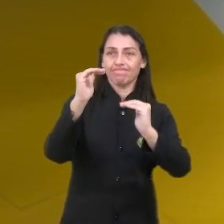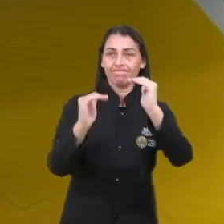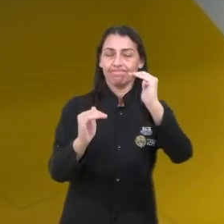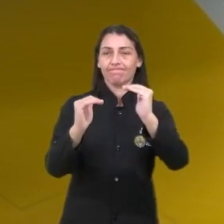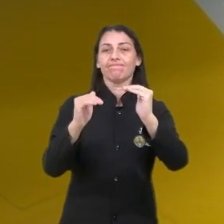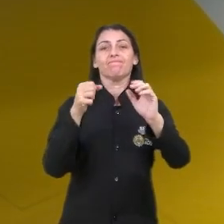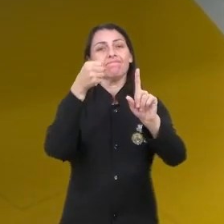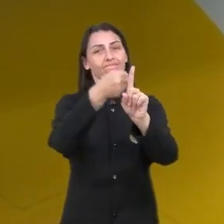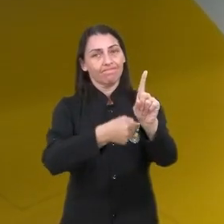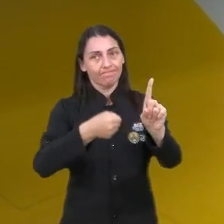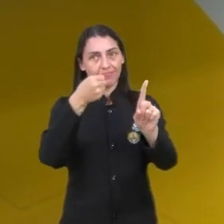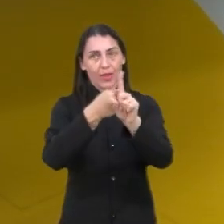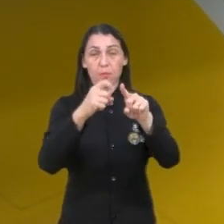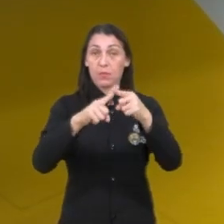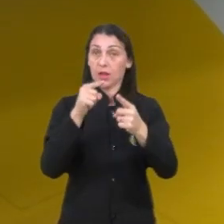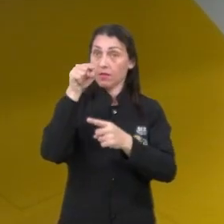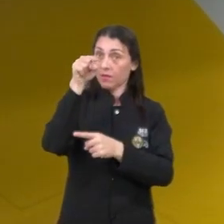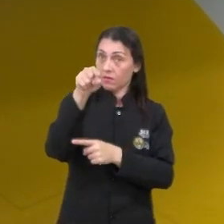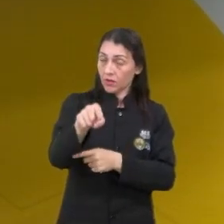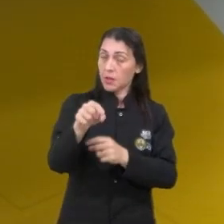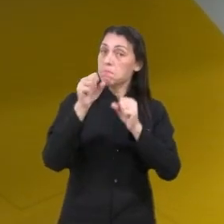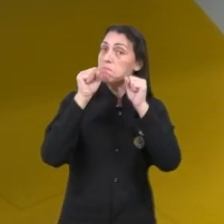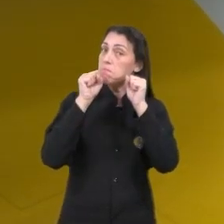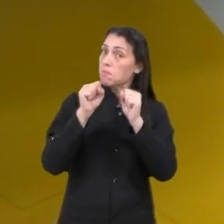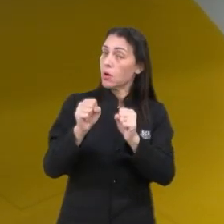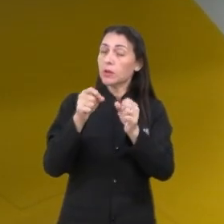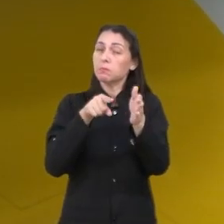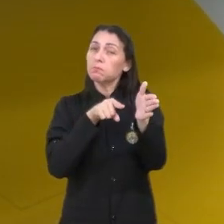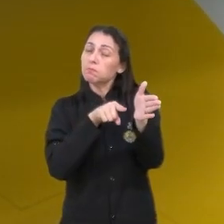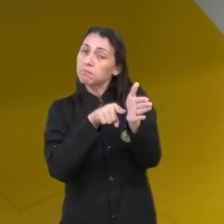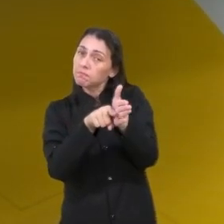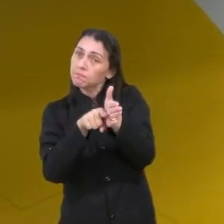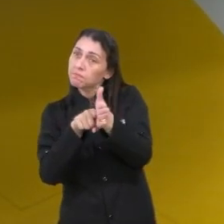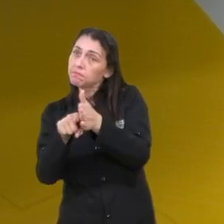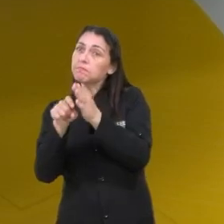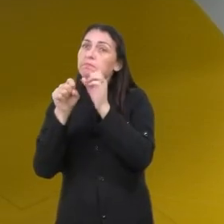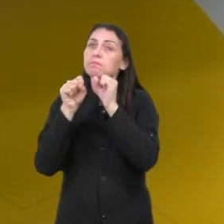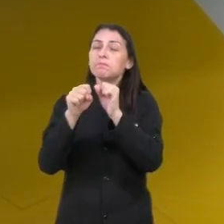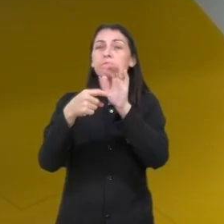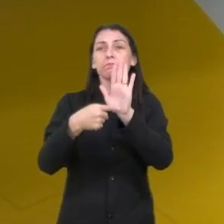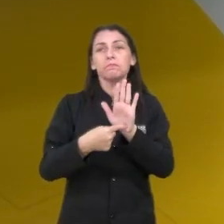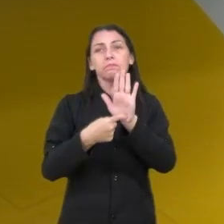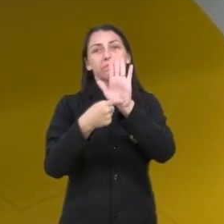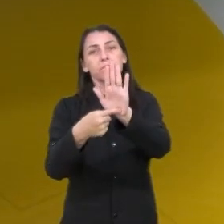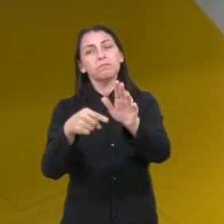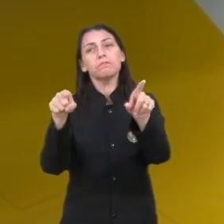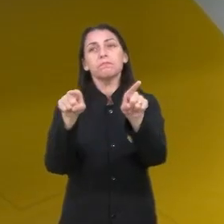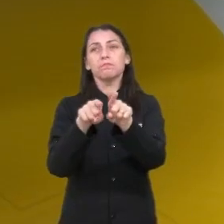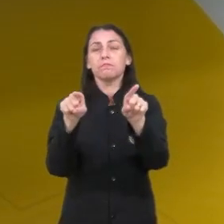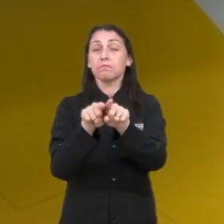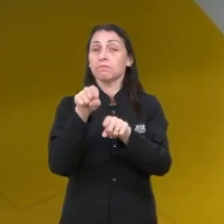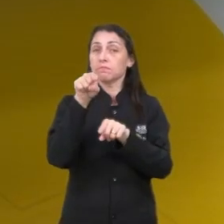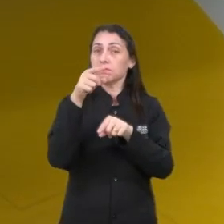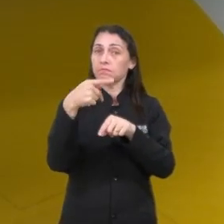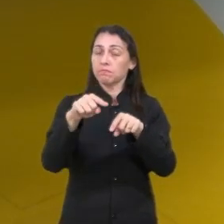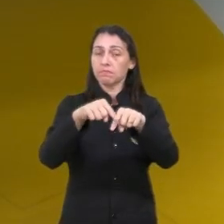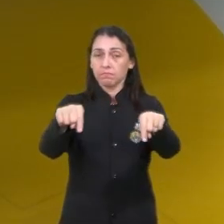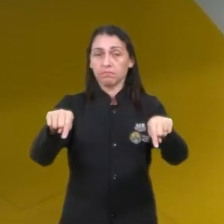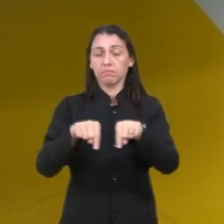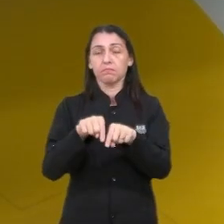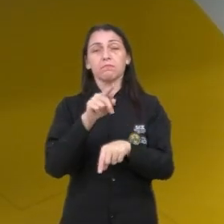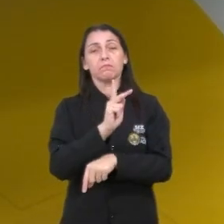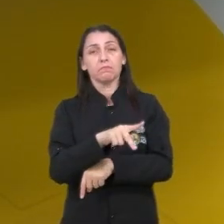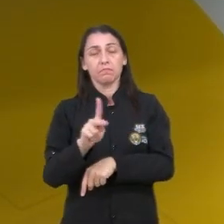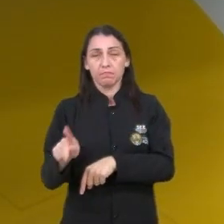desses impactos. Mas você pode estar pesquisando e pode estar apresentando também na sua sala, para o seu